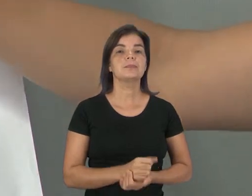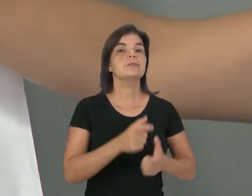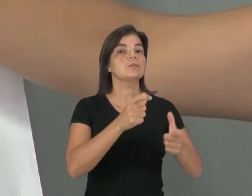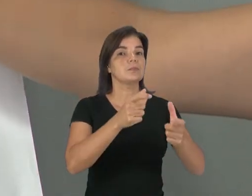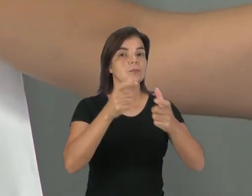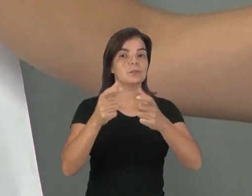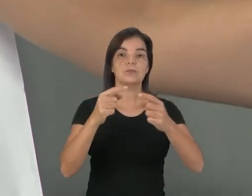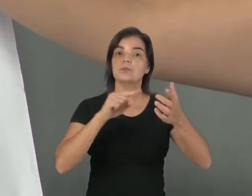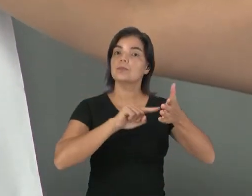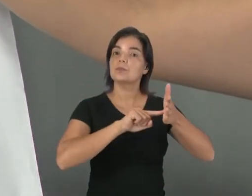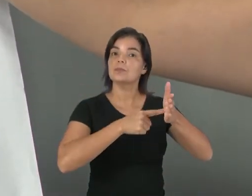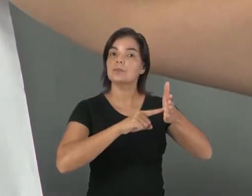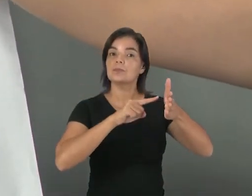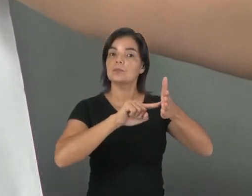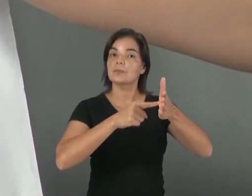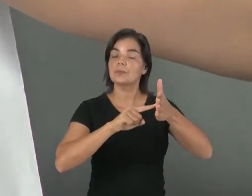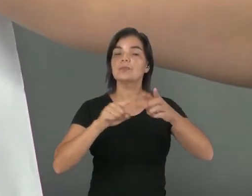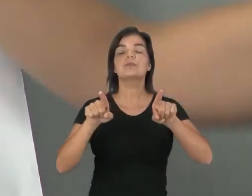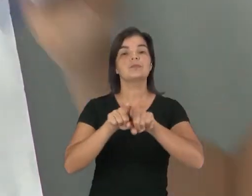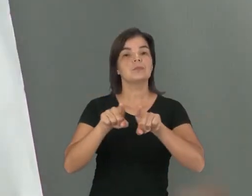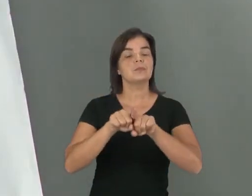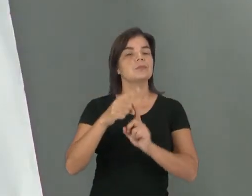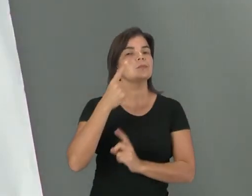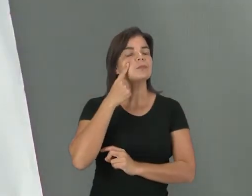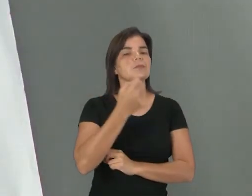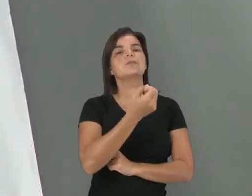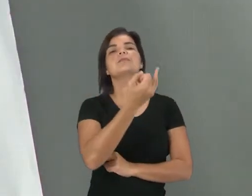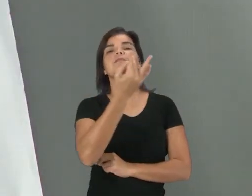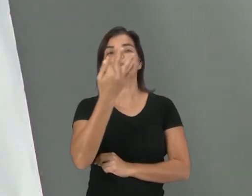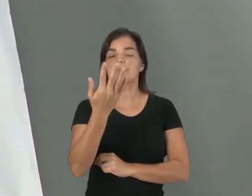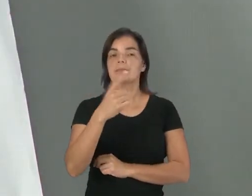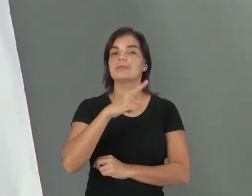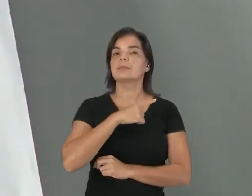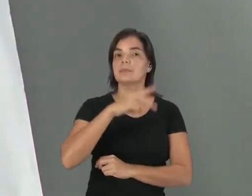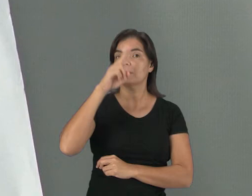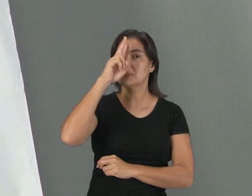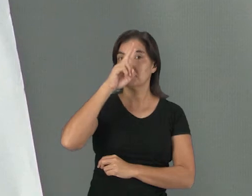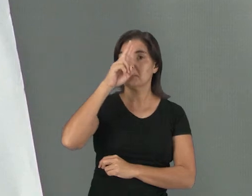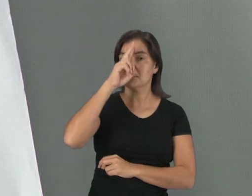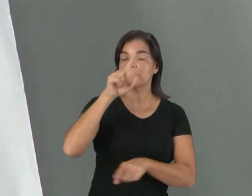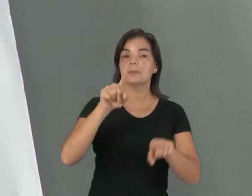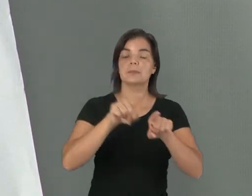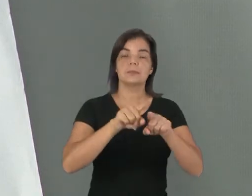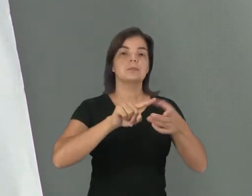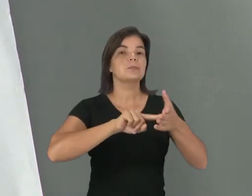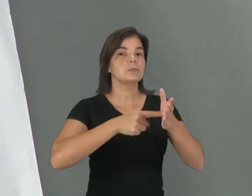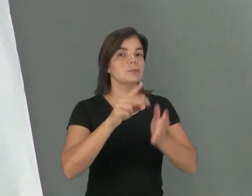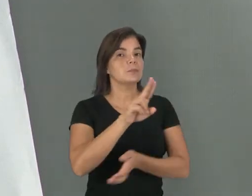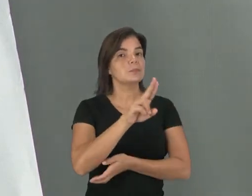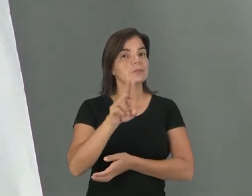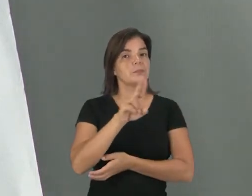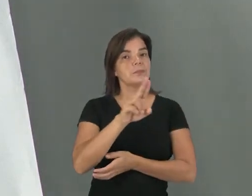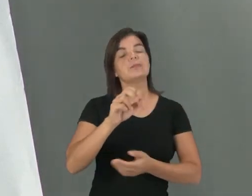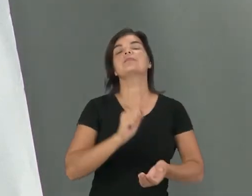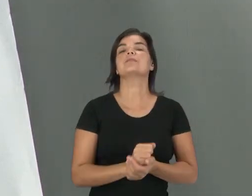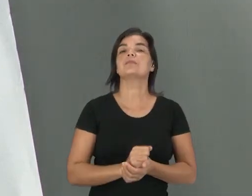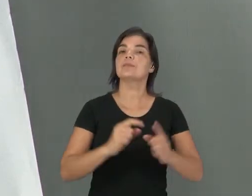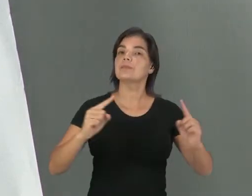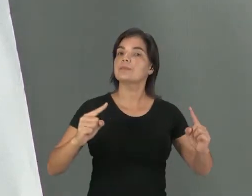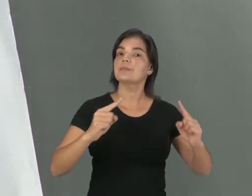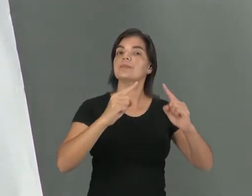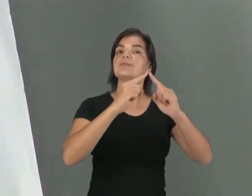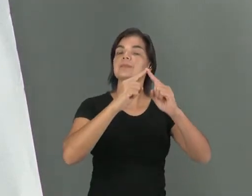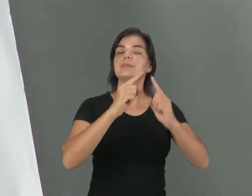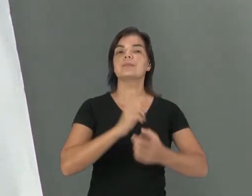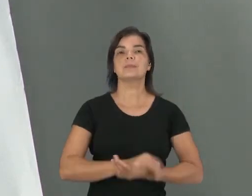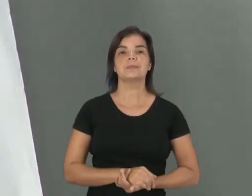onde temos pontinhas e tentem contar quantas são. Lembrando que essas pontinhas nós chamamos de vértices.